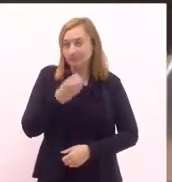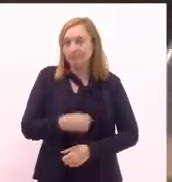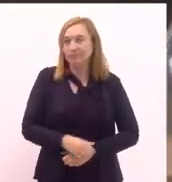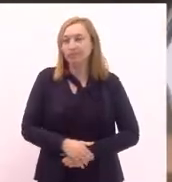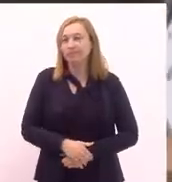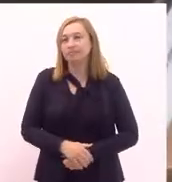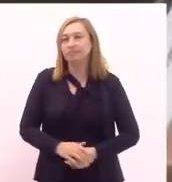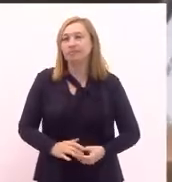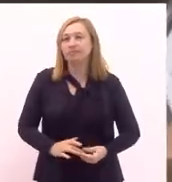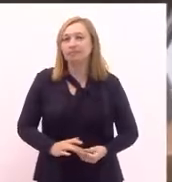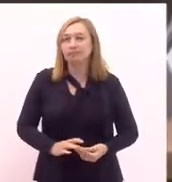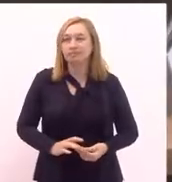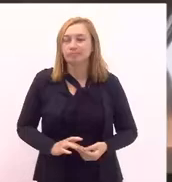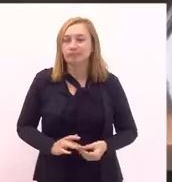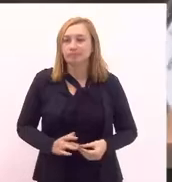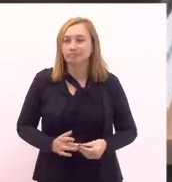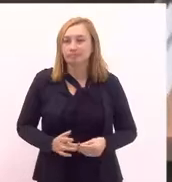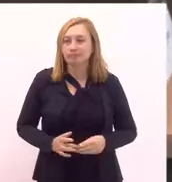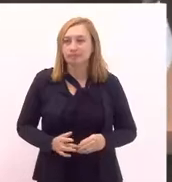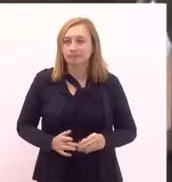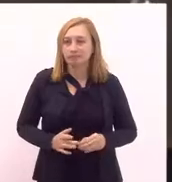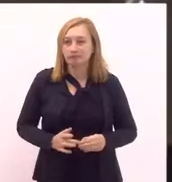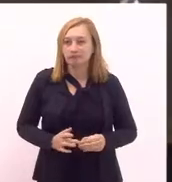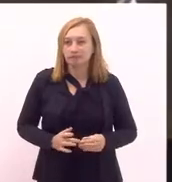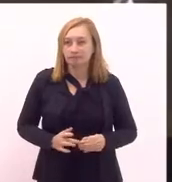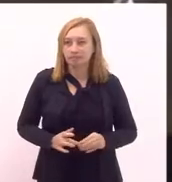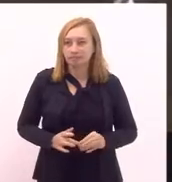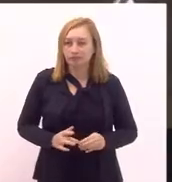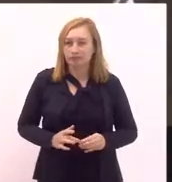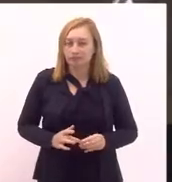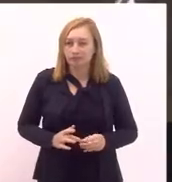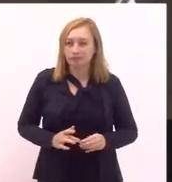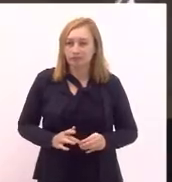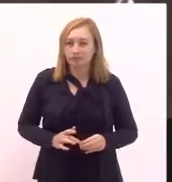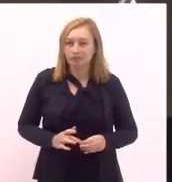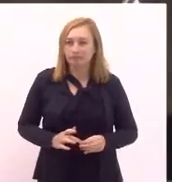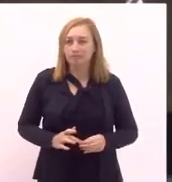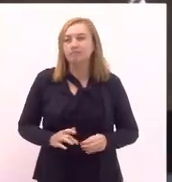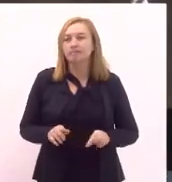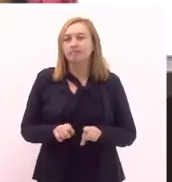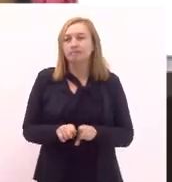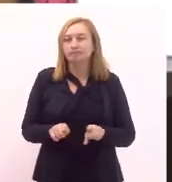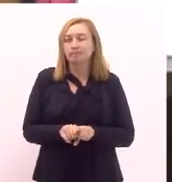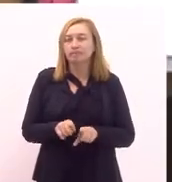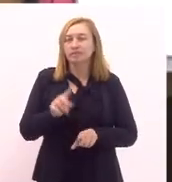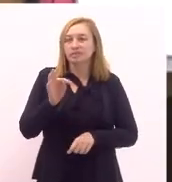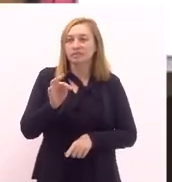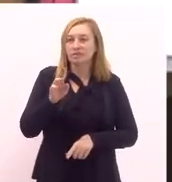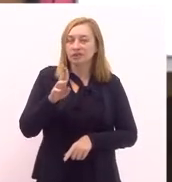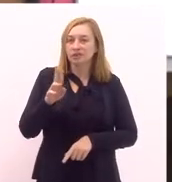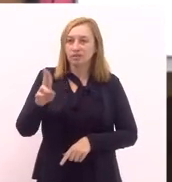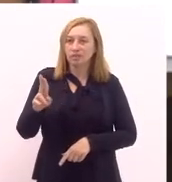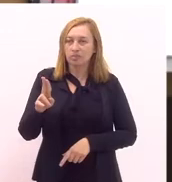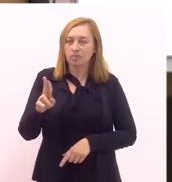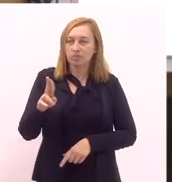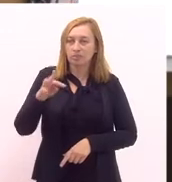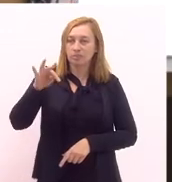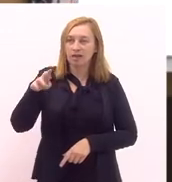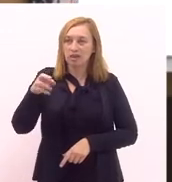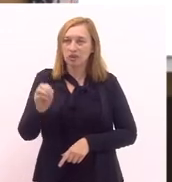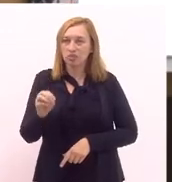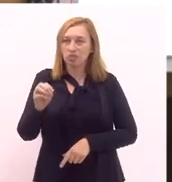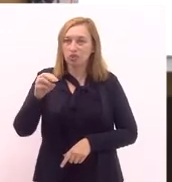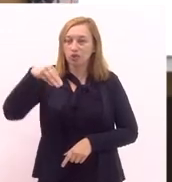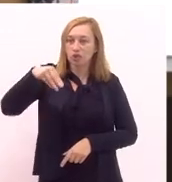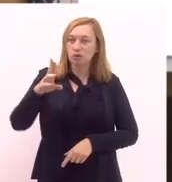que estão conosco também o hotel Lima Maestro e músico